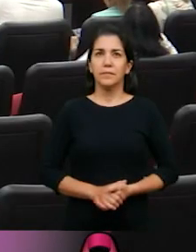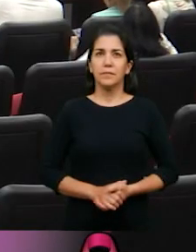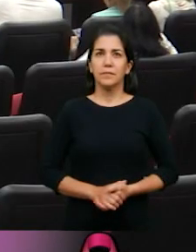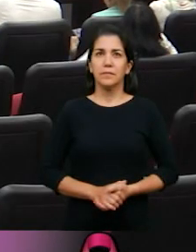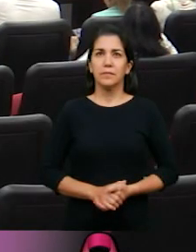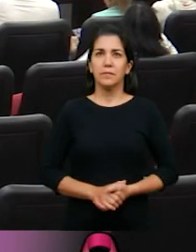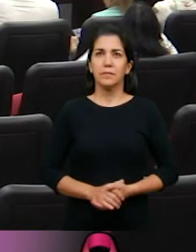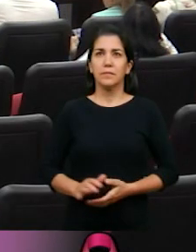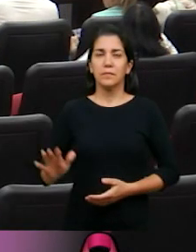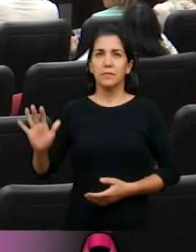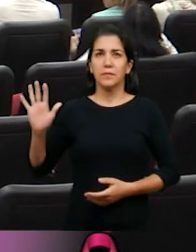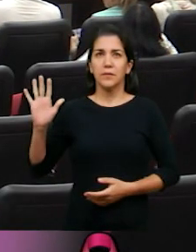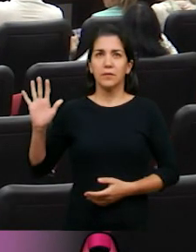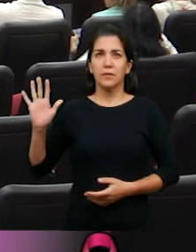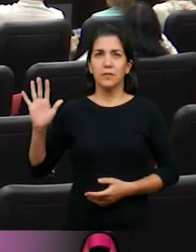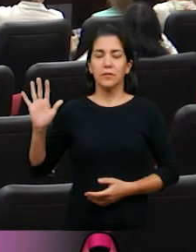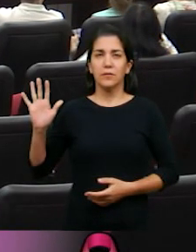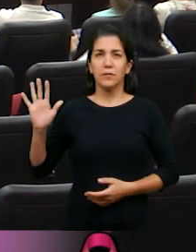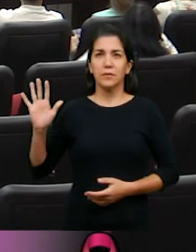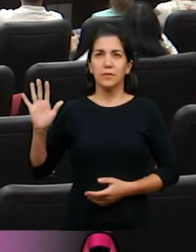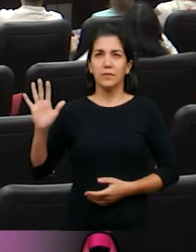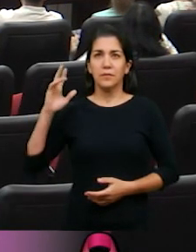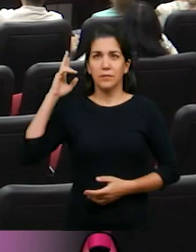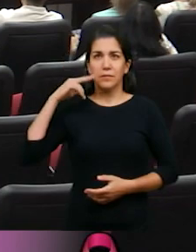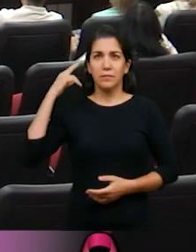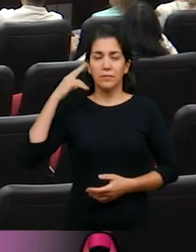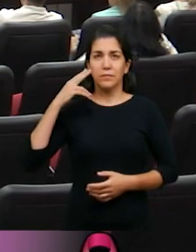Pela ordem, senhora presidente.